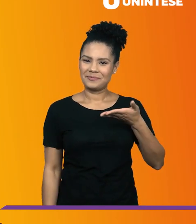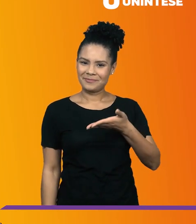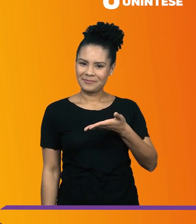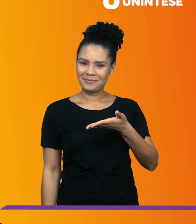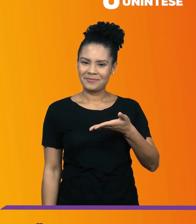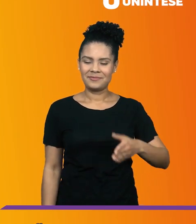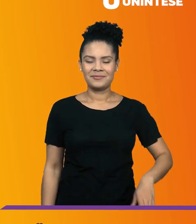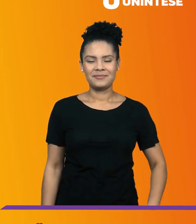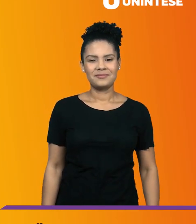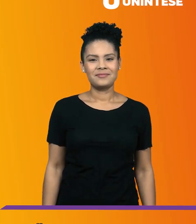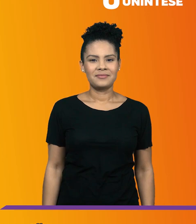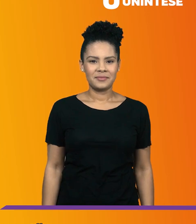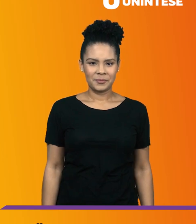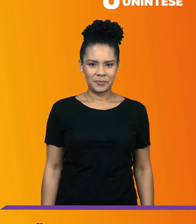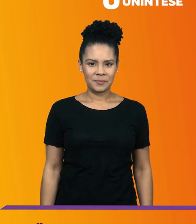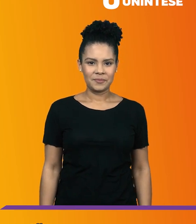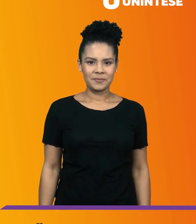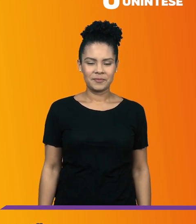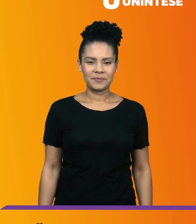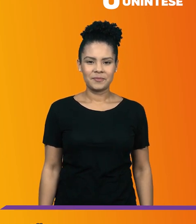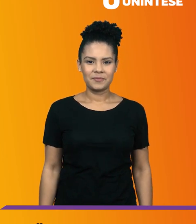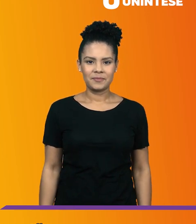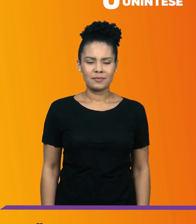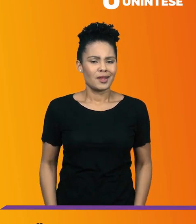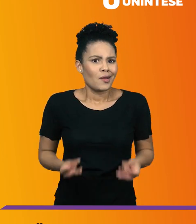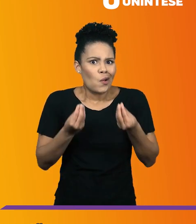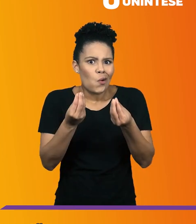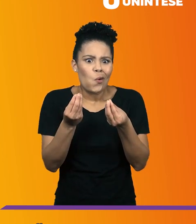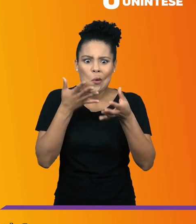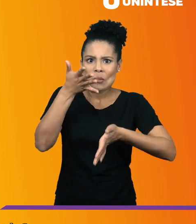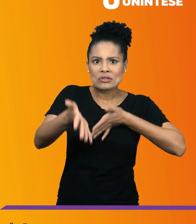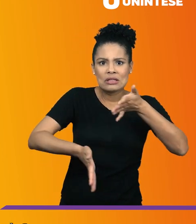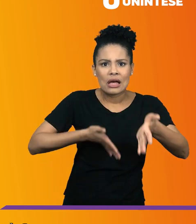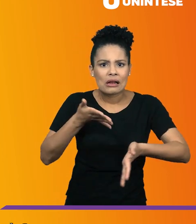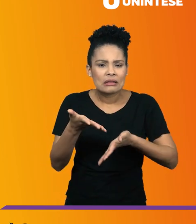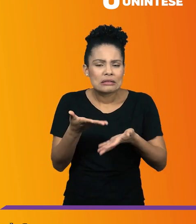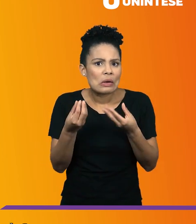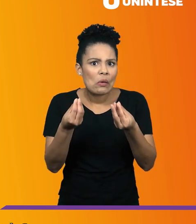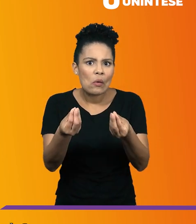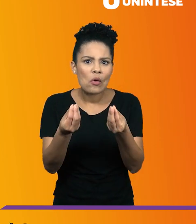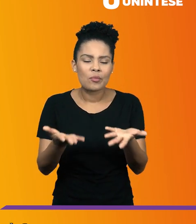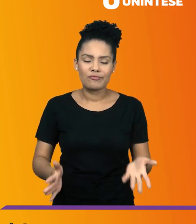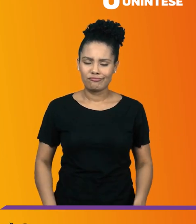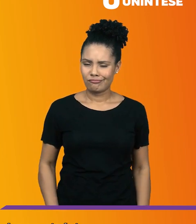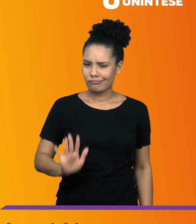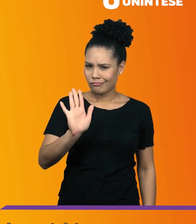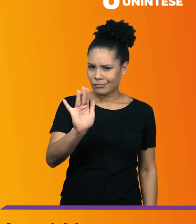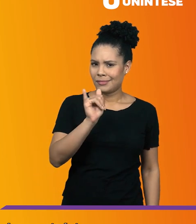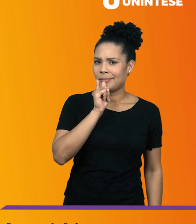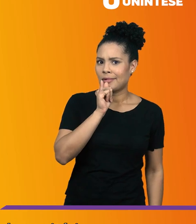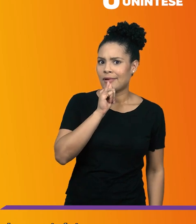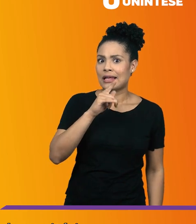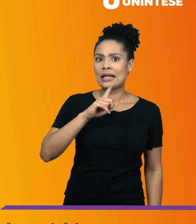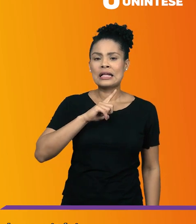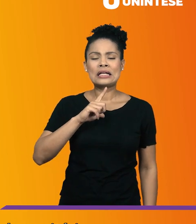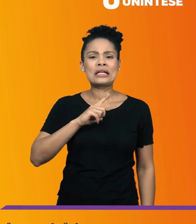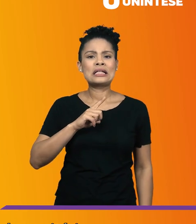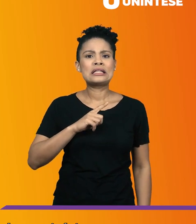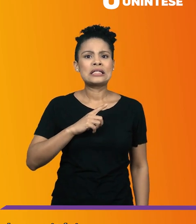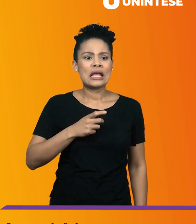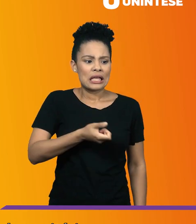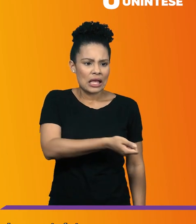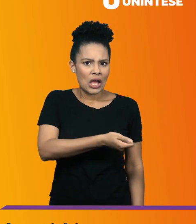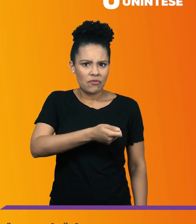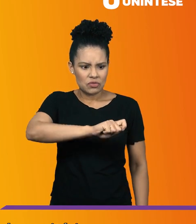português é Eu vou pegar as pastas que estão dentro da gaveta. Como seria isso sinalizado? Vamos supor que é uma